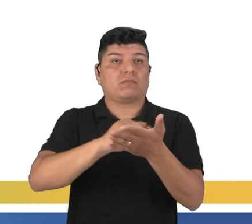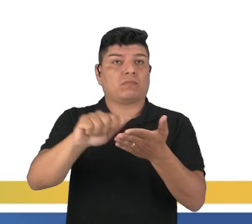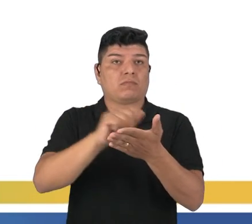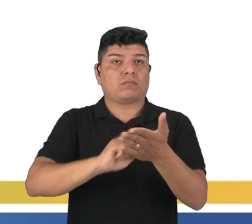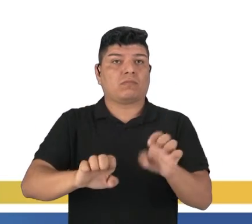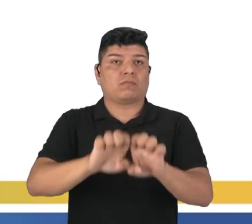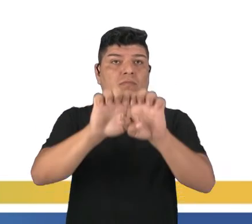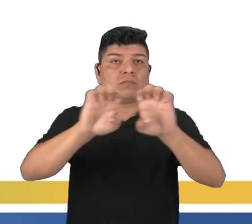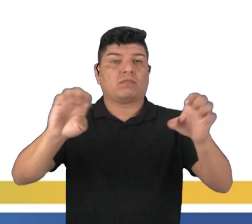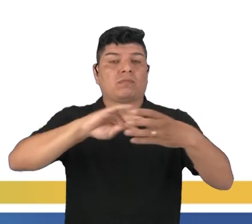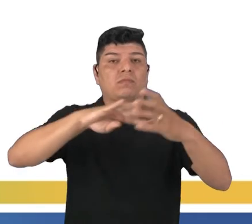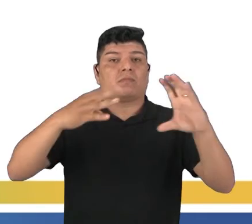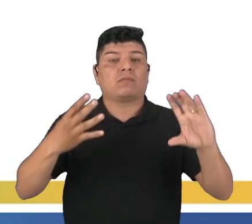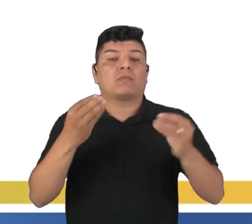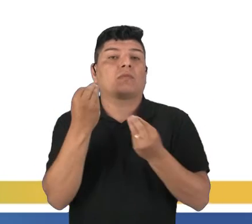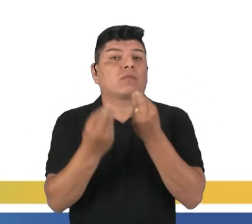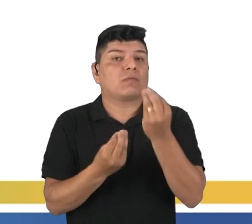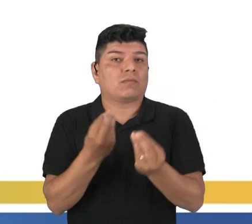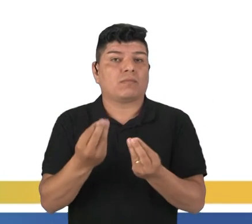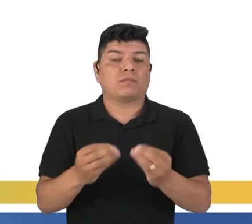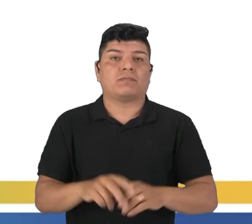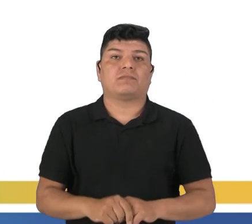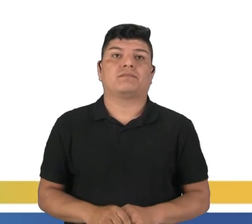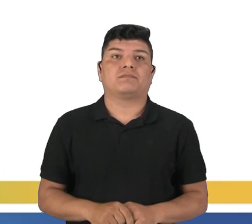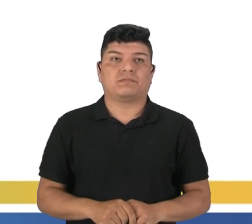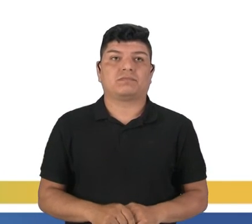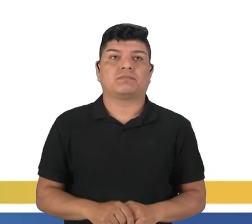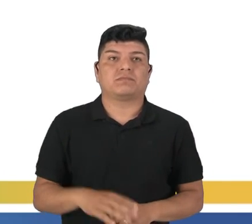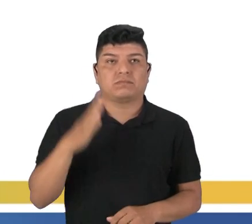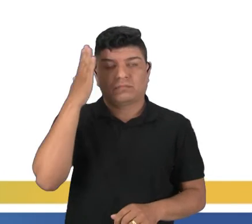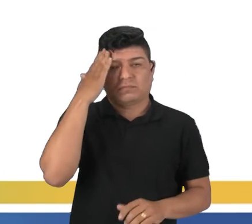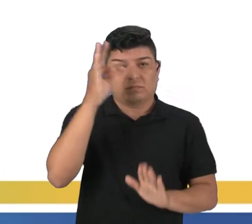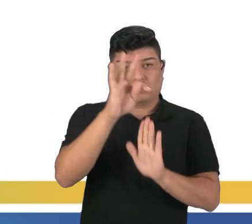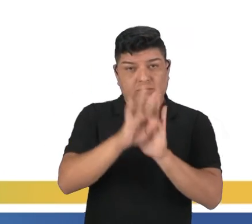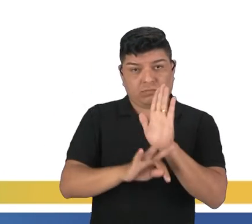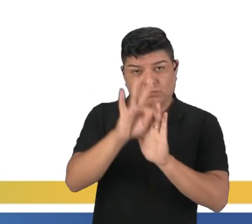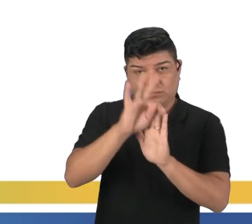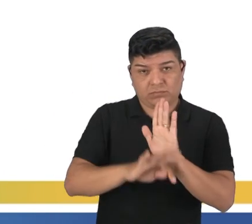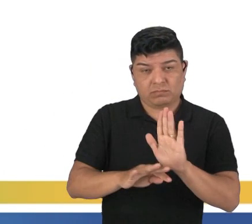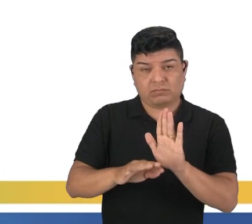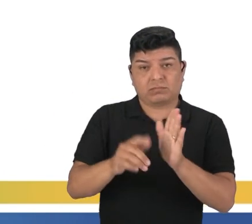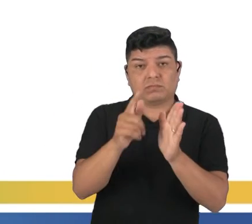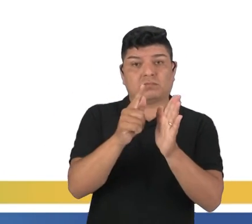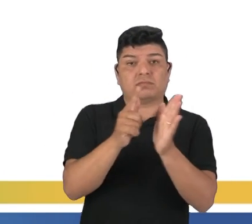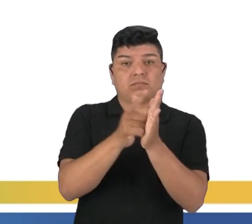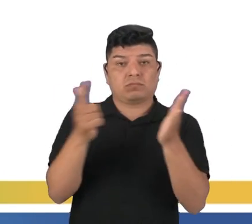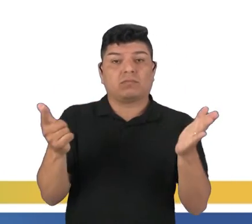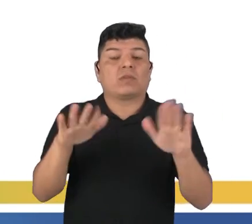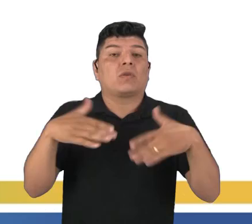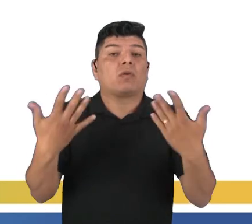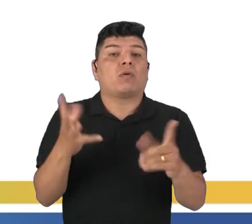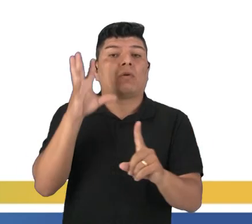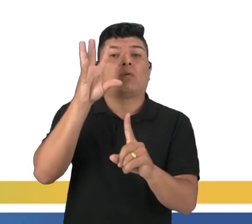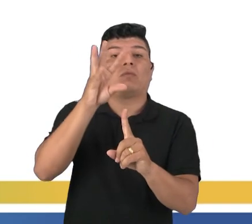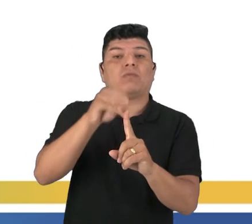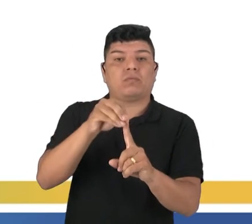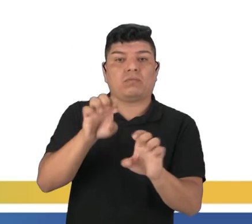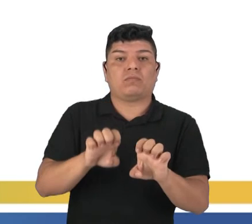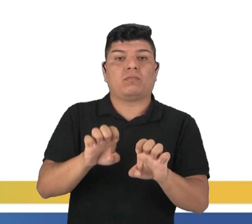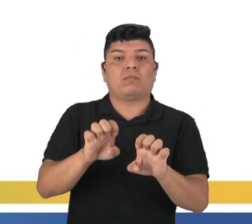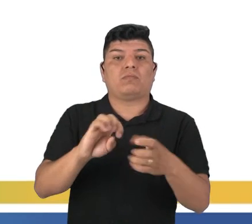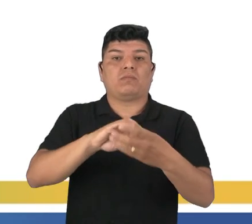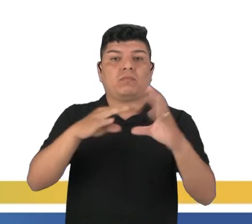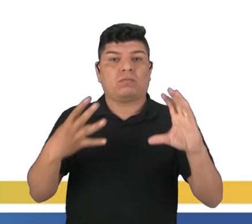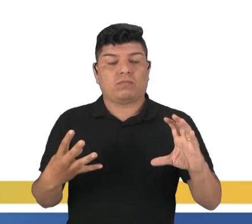estrutural caracterizam-se como? Sabendo que é um texto jornalístico. Qual é a finalidade? Qual é a composição